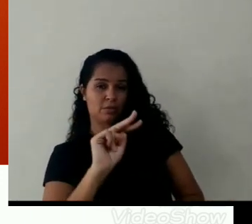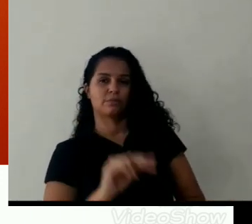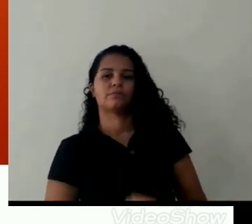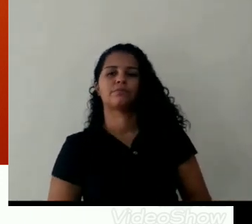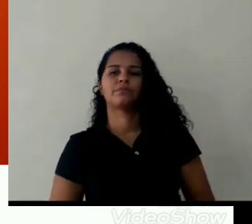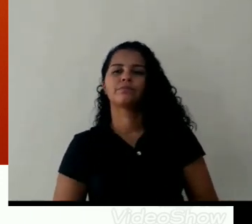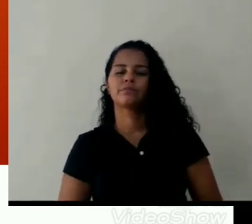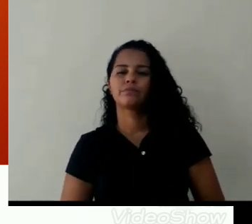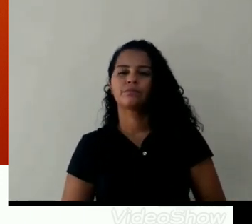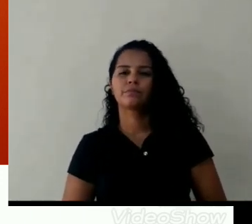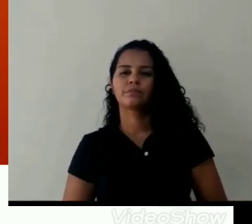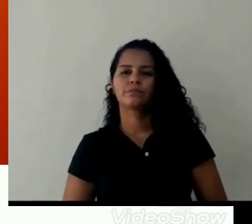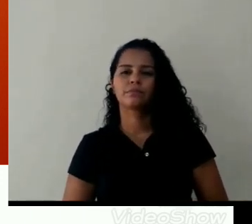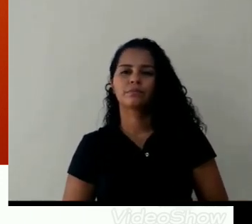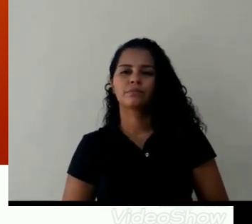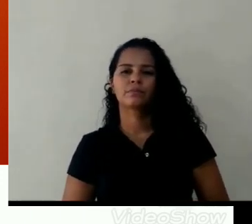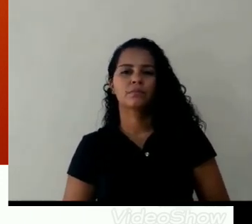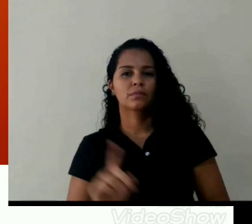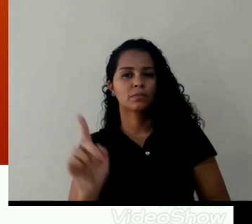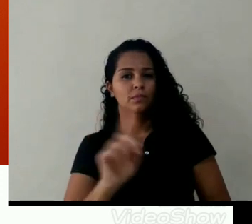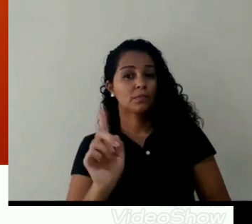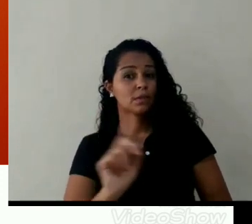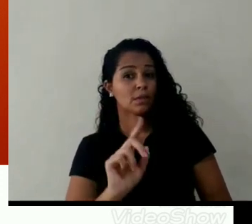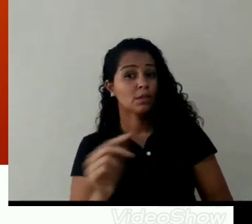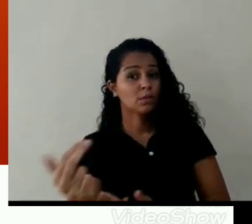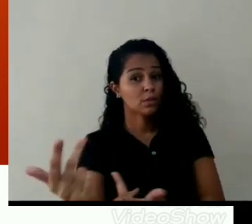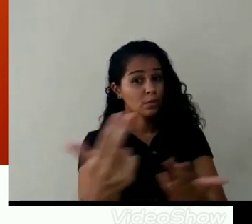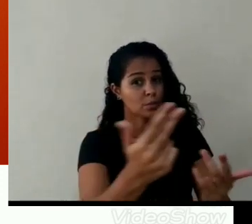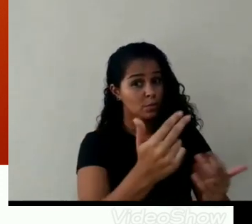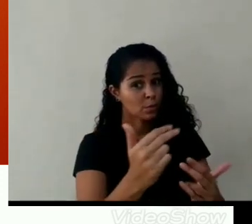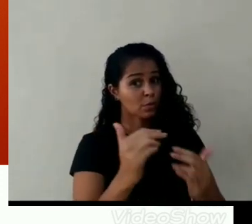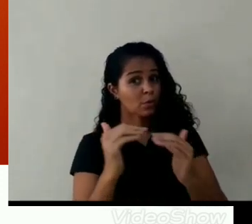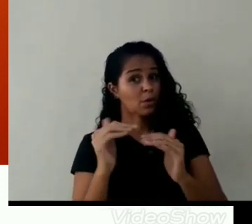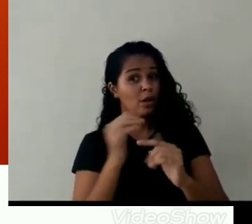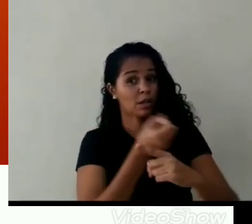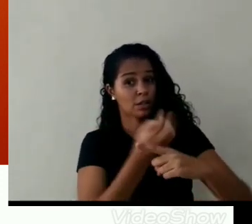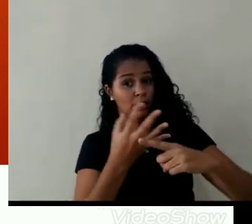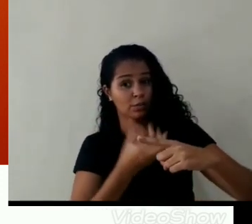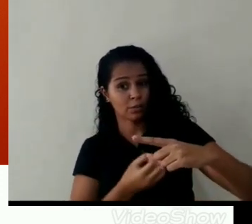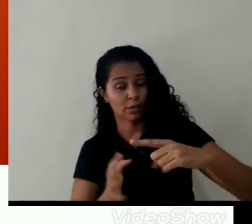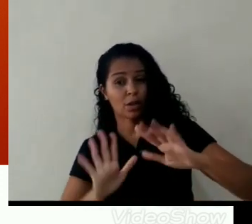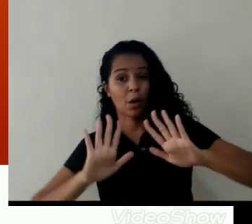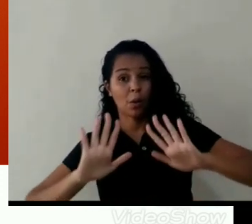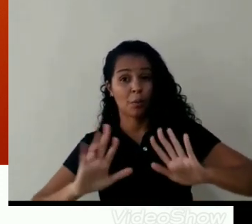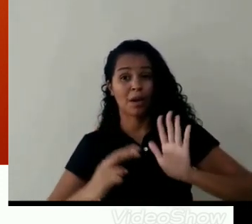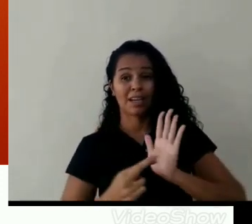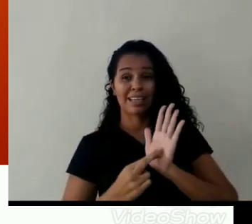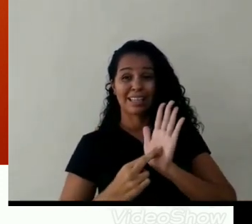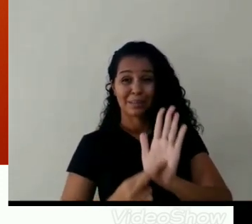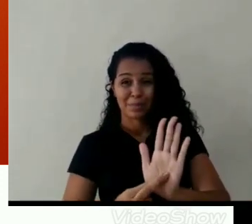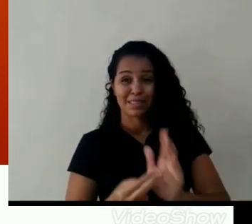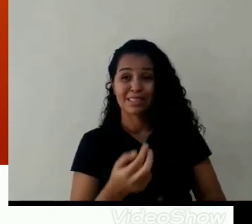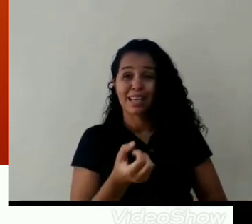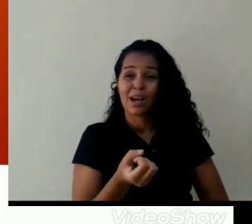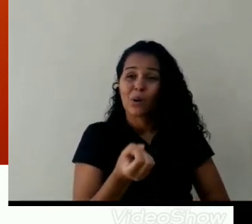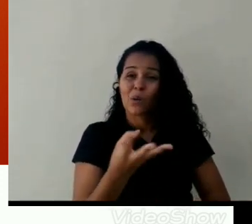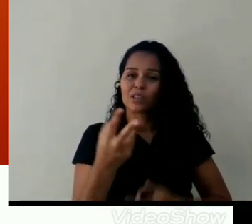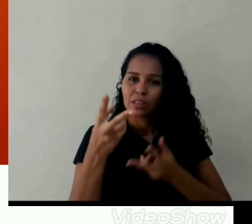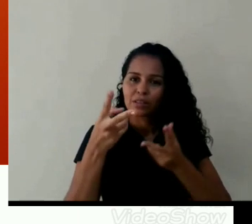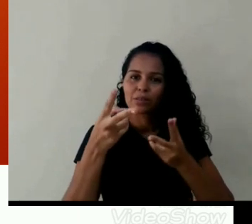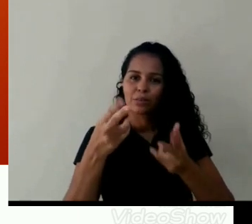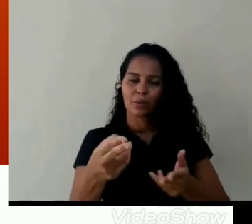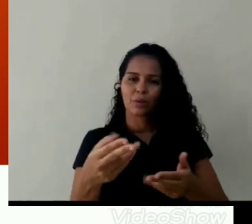fração, mas elas representam a mesma quantidade. Vamos agora imaginar nossa barra dividida em